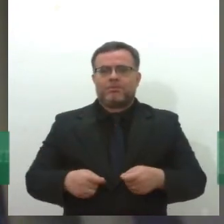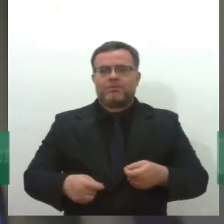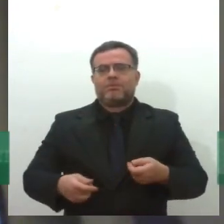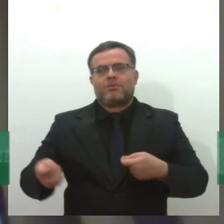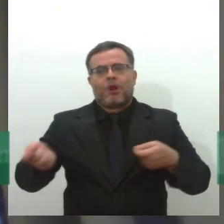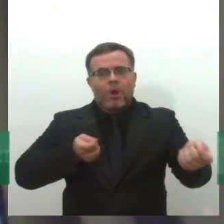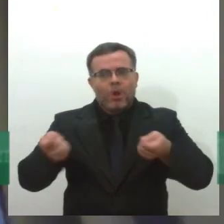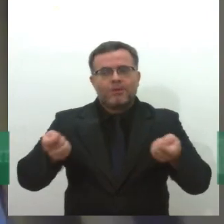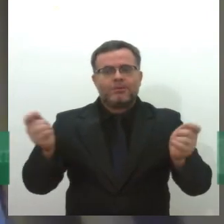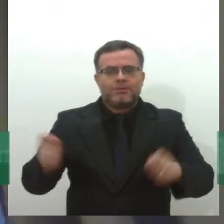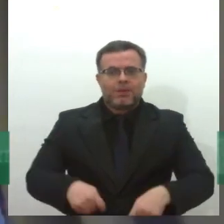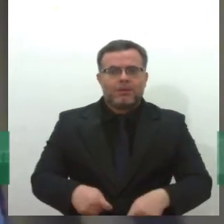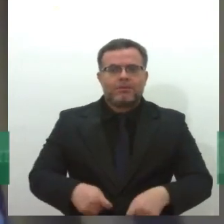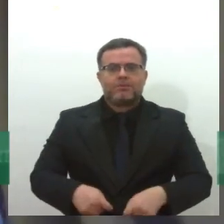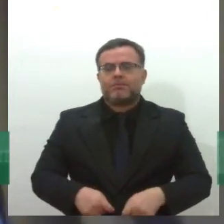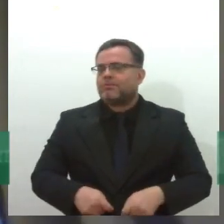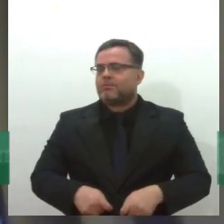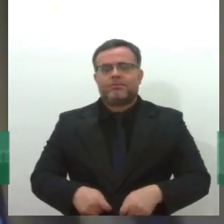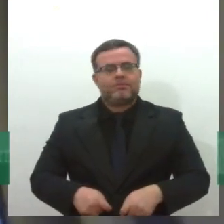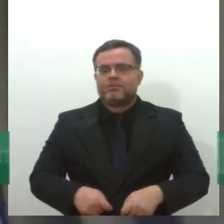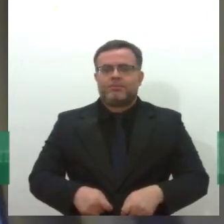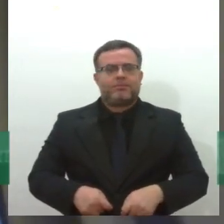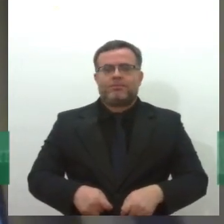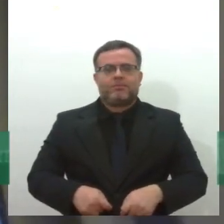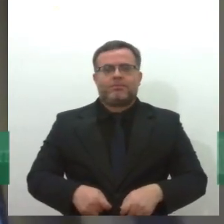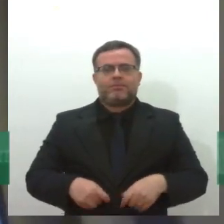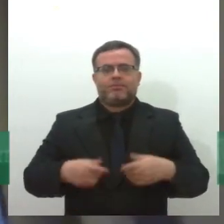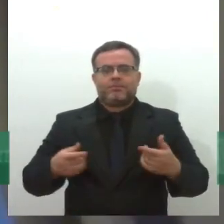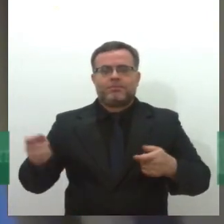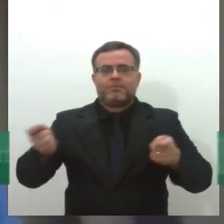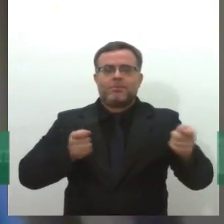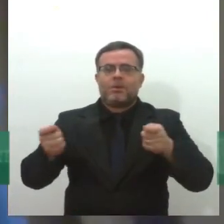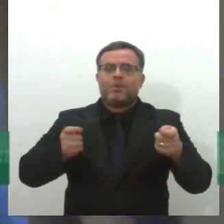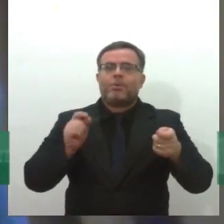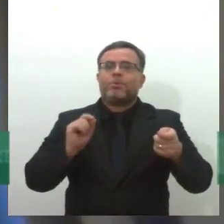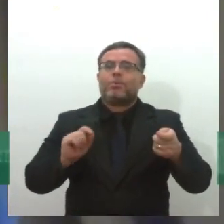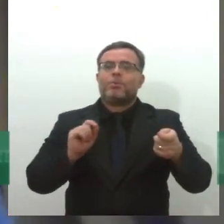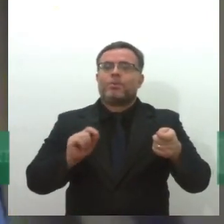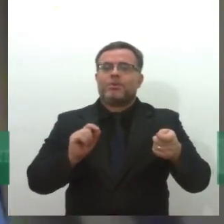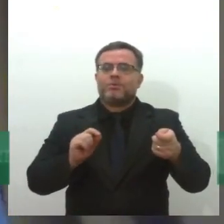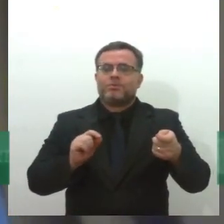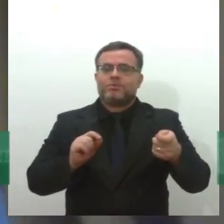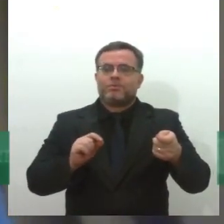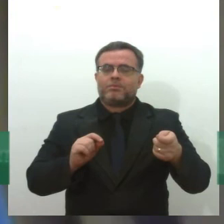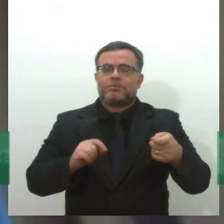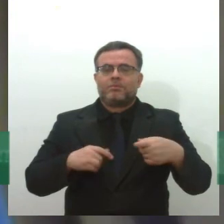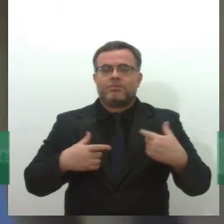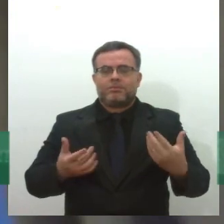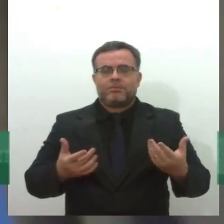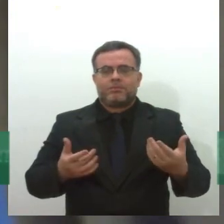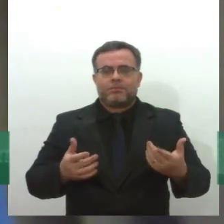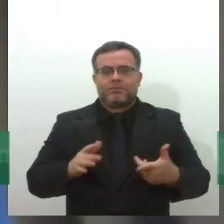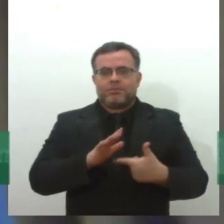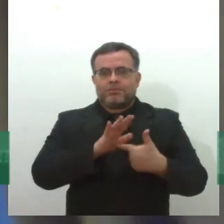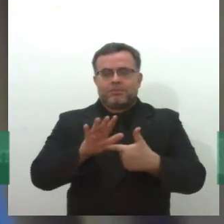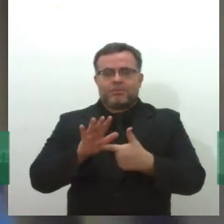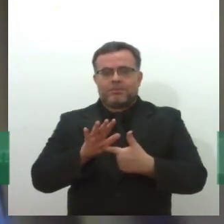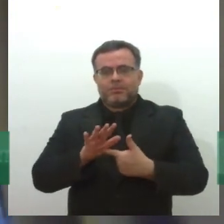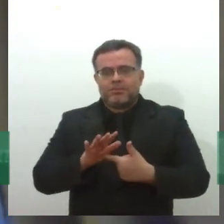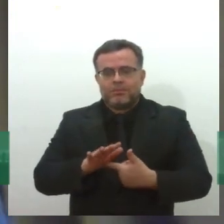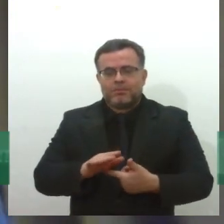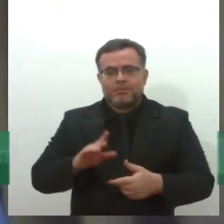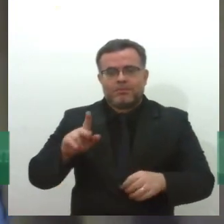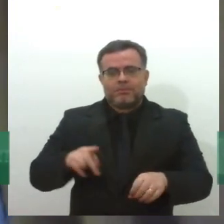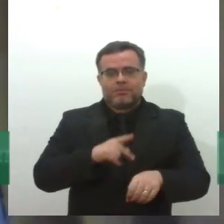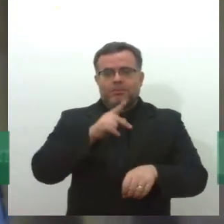commodity. Quem controla preço de combustível no mundo, são dados públicos, são